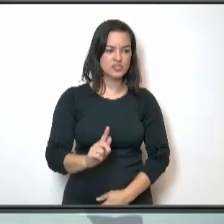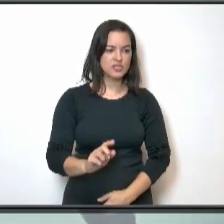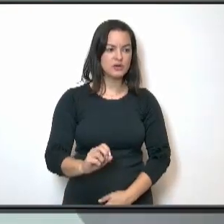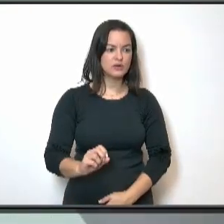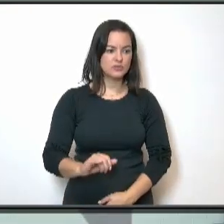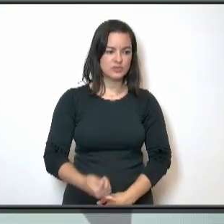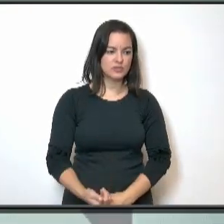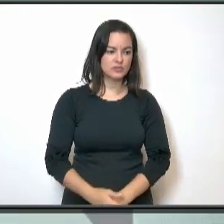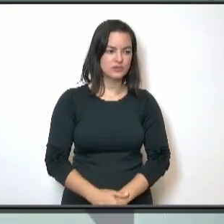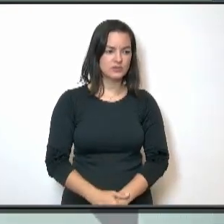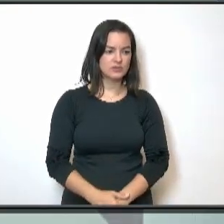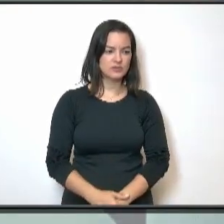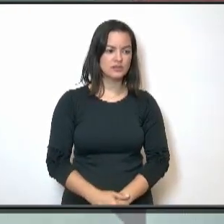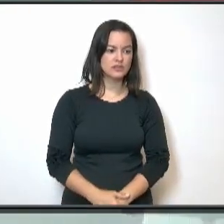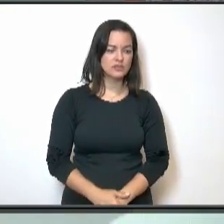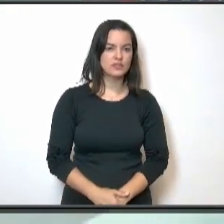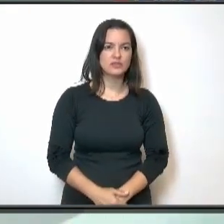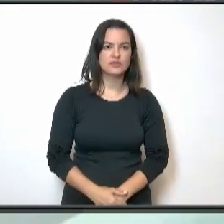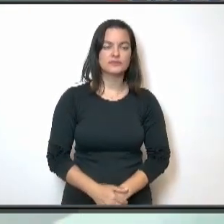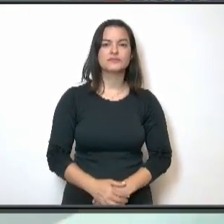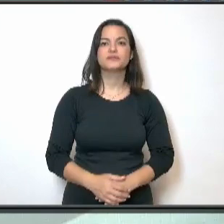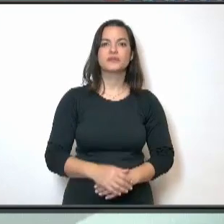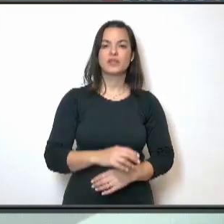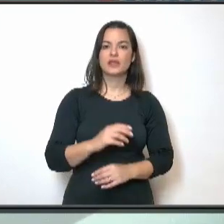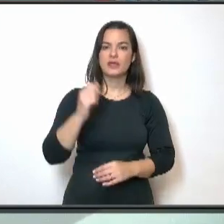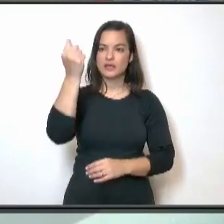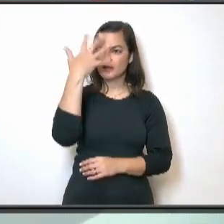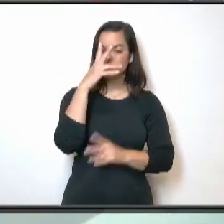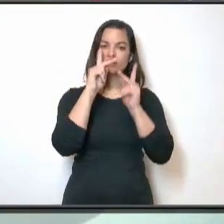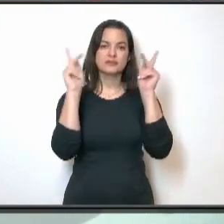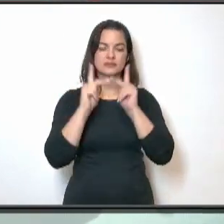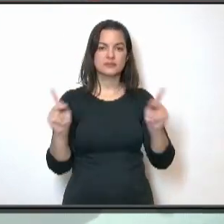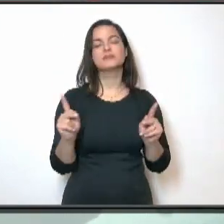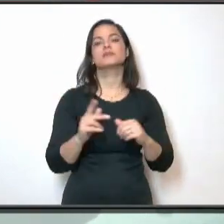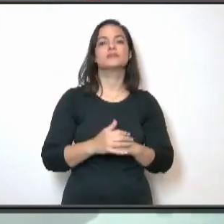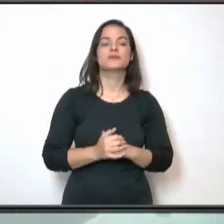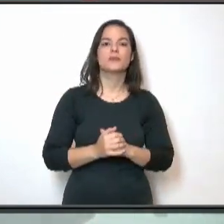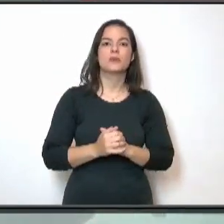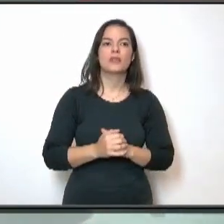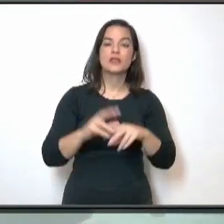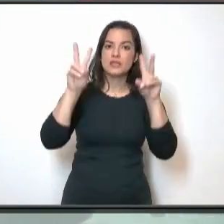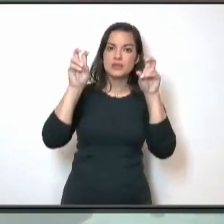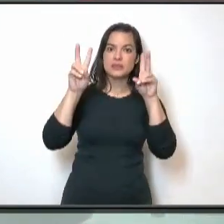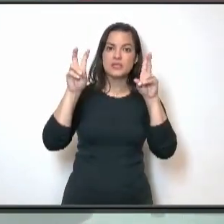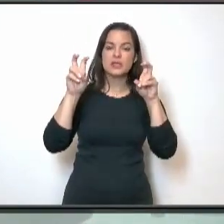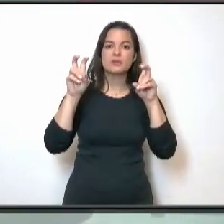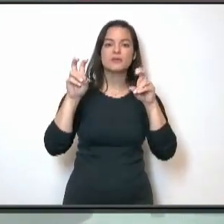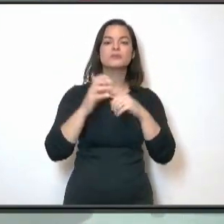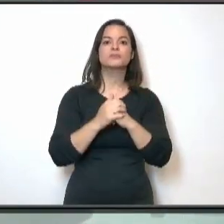Graça e paz no Senhor Jesus, amém, irmãos? Amém. Que tema urgente,